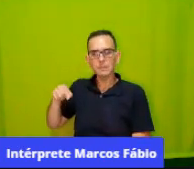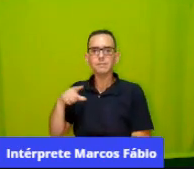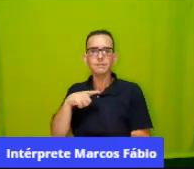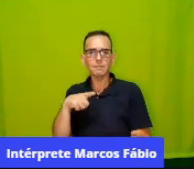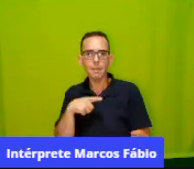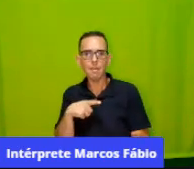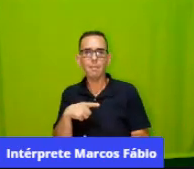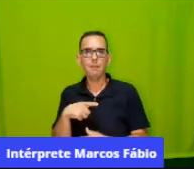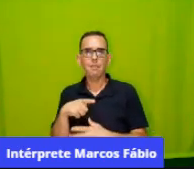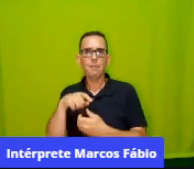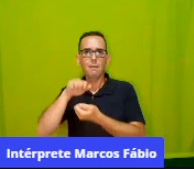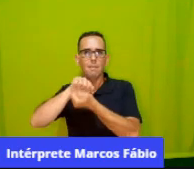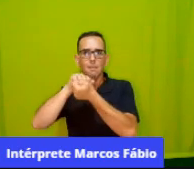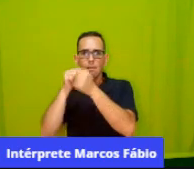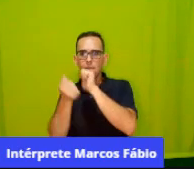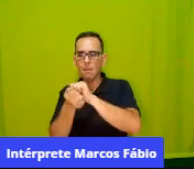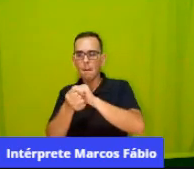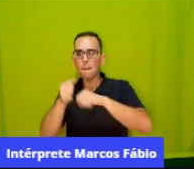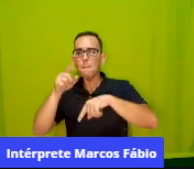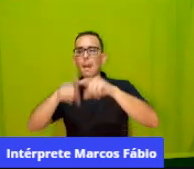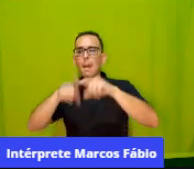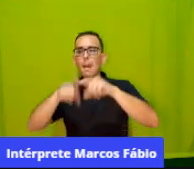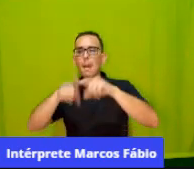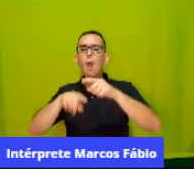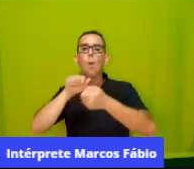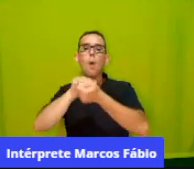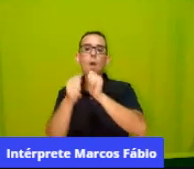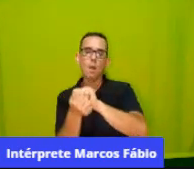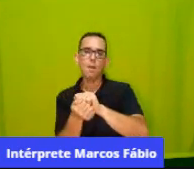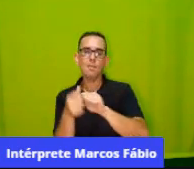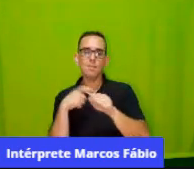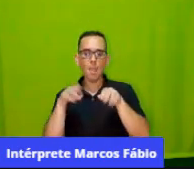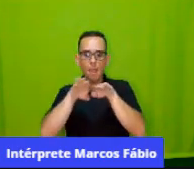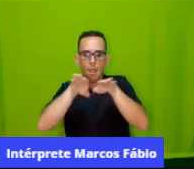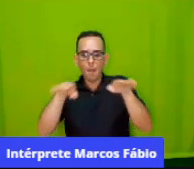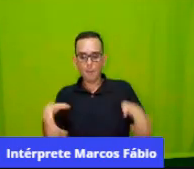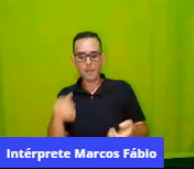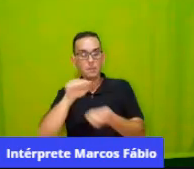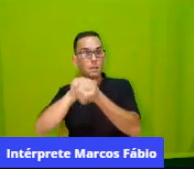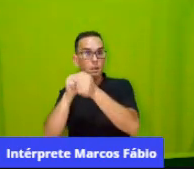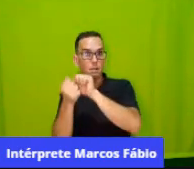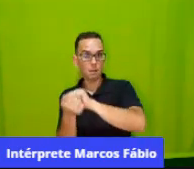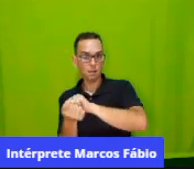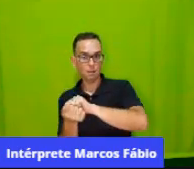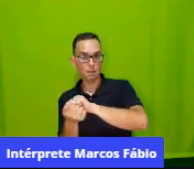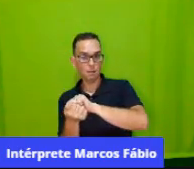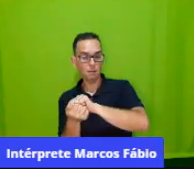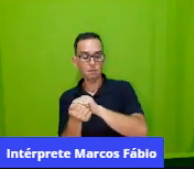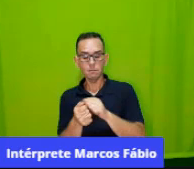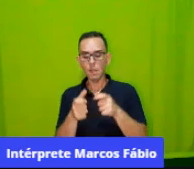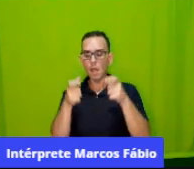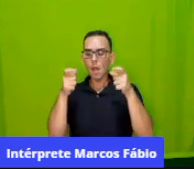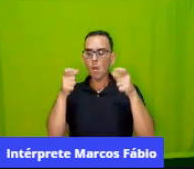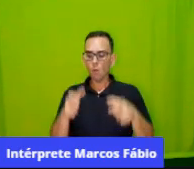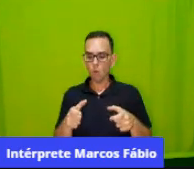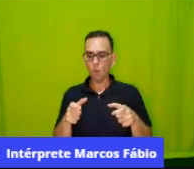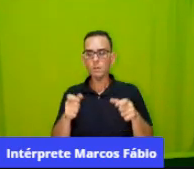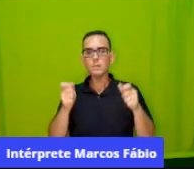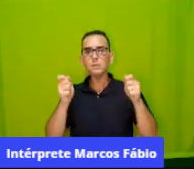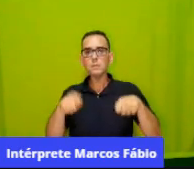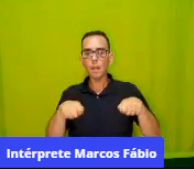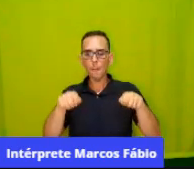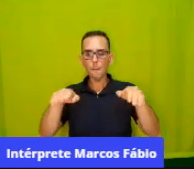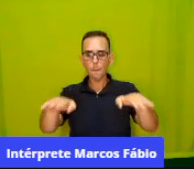do mobiliário escolar adaptado. Então, nós temos a mesa adaptada, onde a mesa